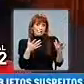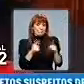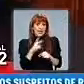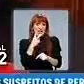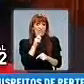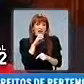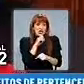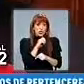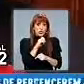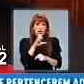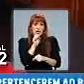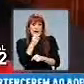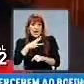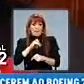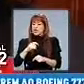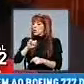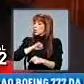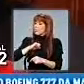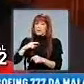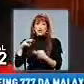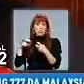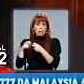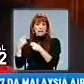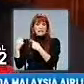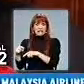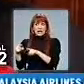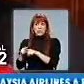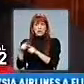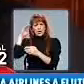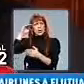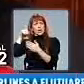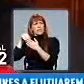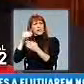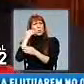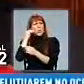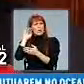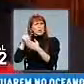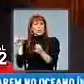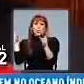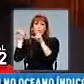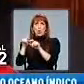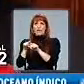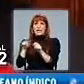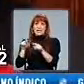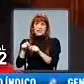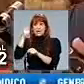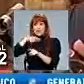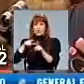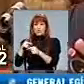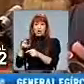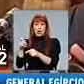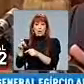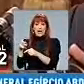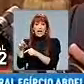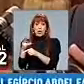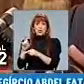Gama. E os polacos, quando têm problemas, inventam novas soluções, como era um caso de Copérnico. Registrou